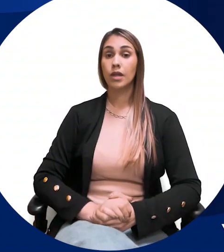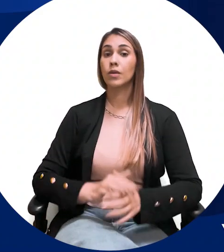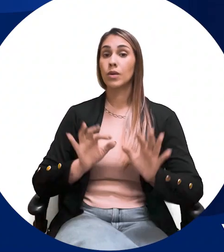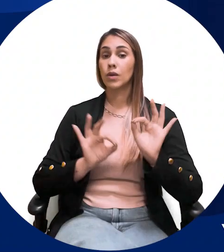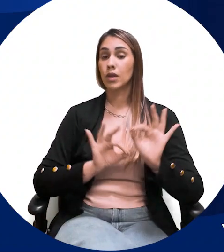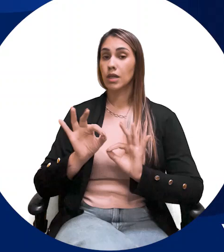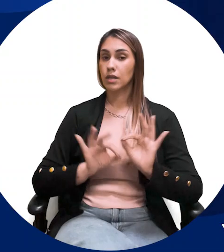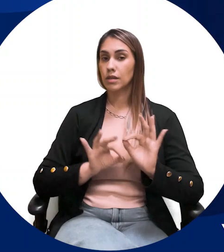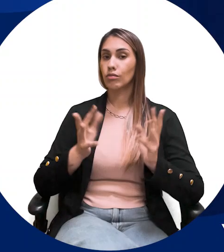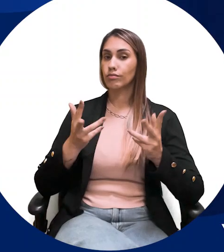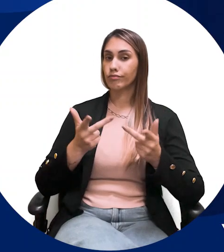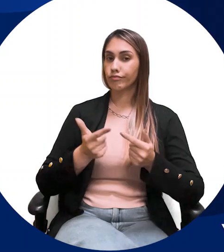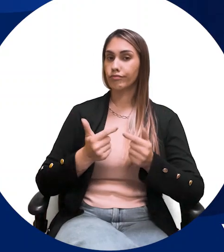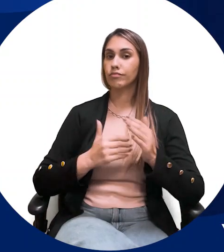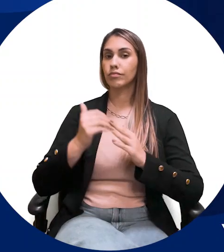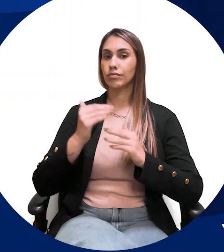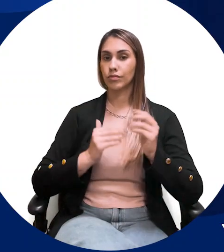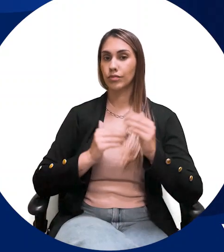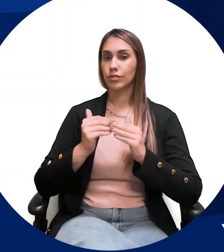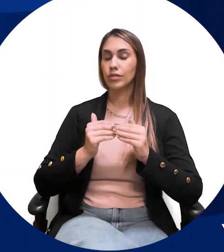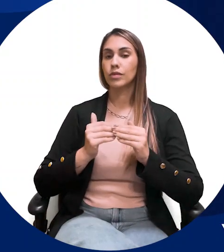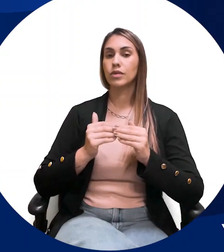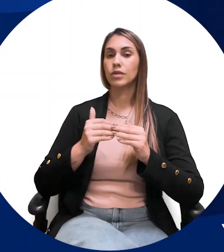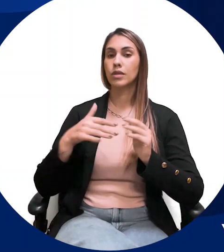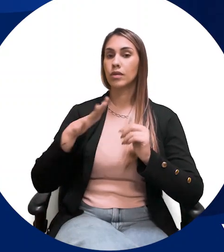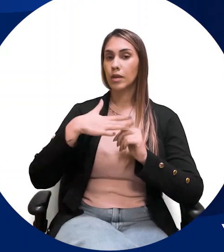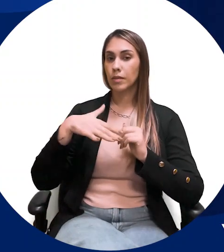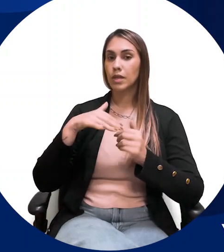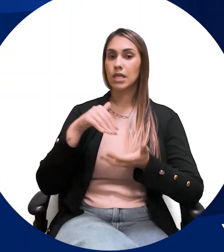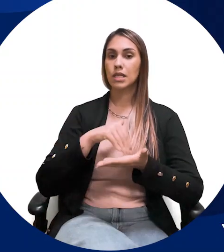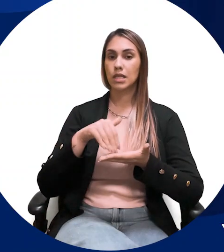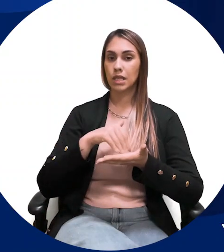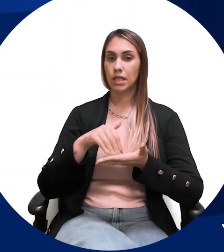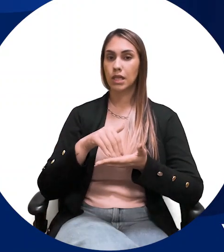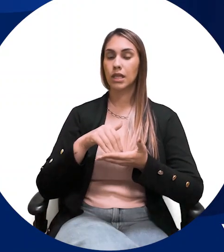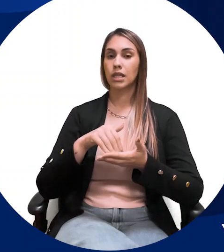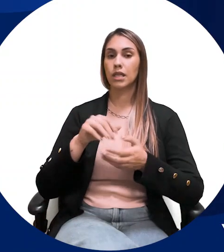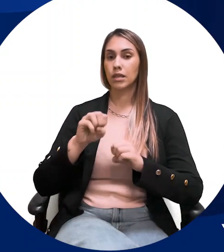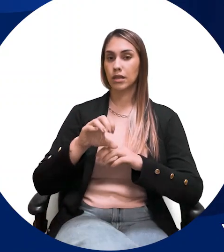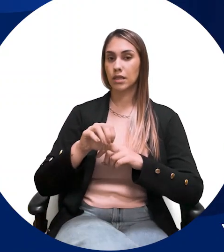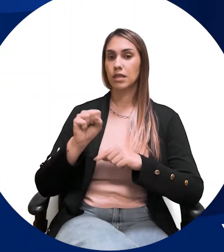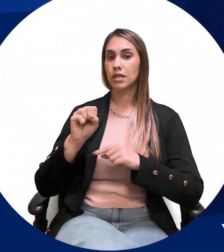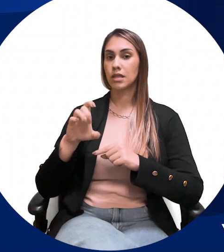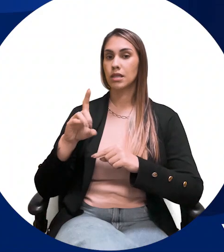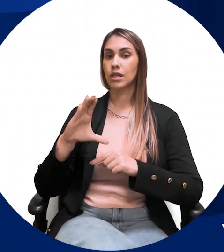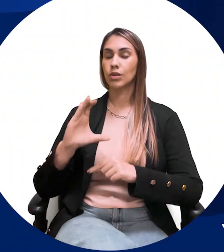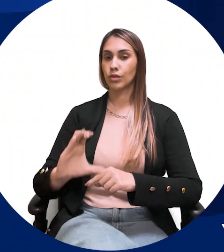192/2025/GS/SEDUC/MT, que regulamenta a Comissão de Qualificação Profissional no âmbito da Secretaria de Estado de